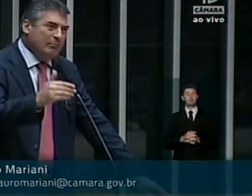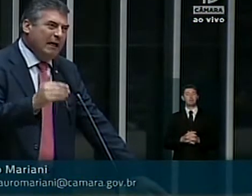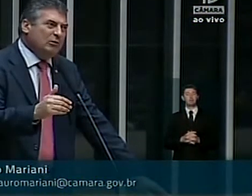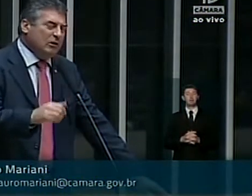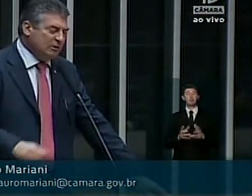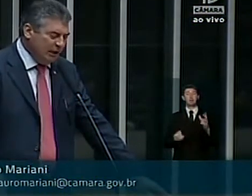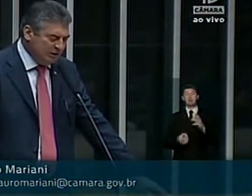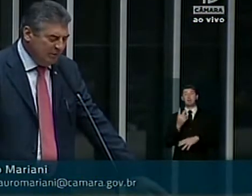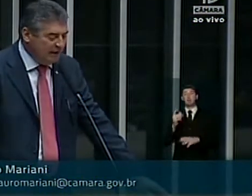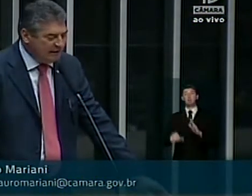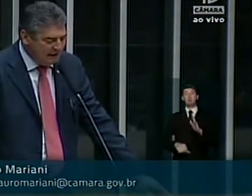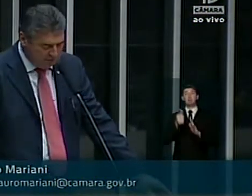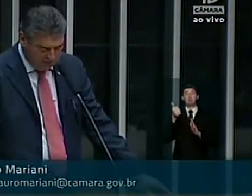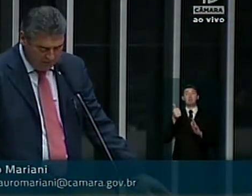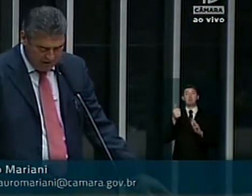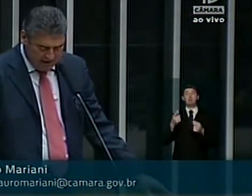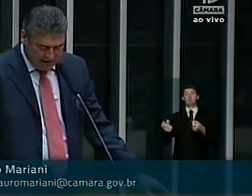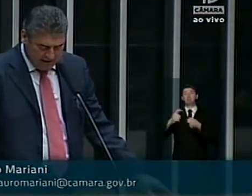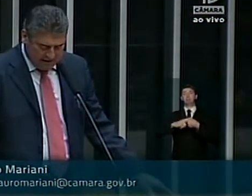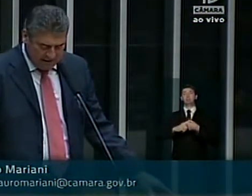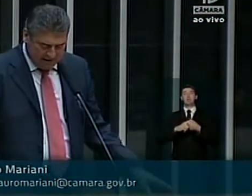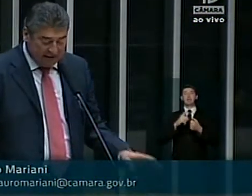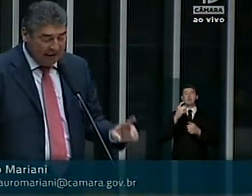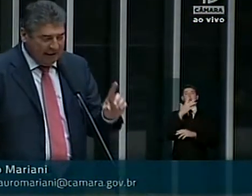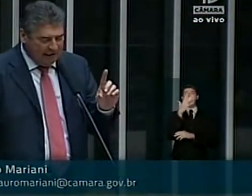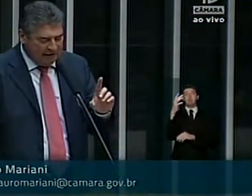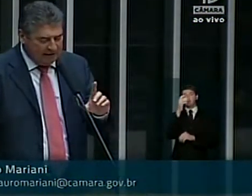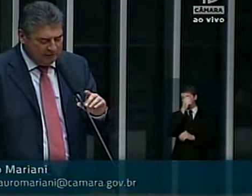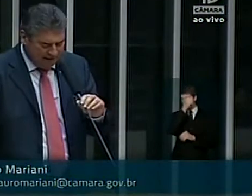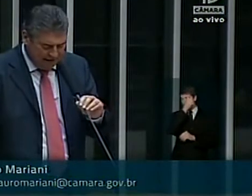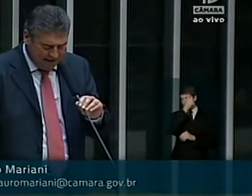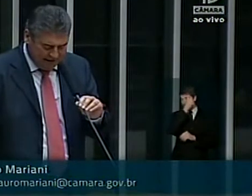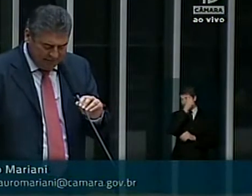cofundador do primeiro consórcio ambiental